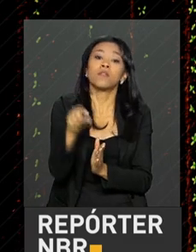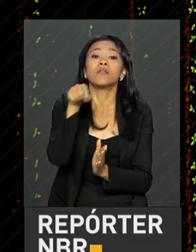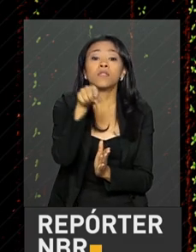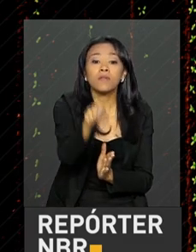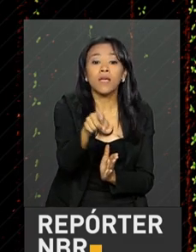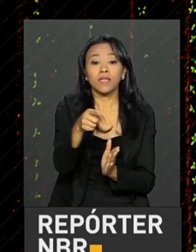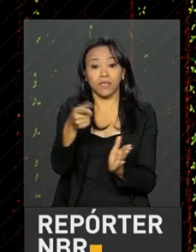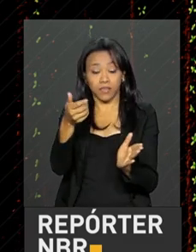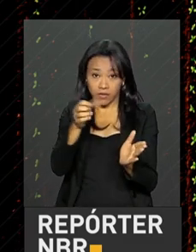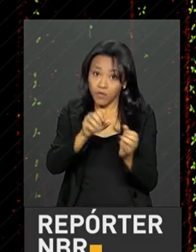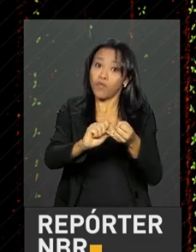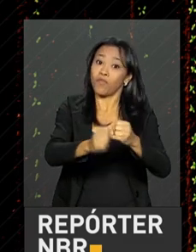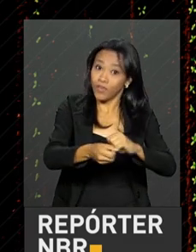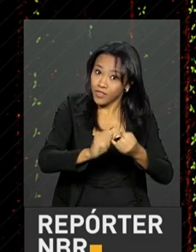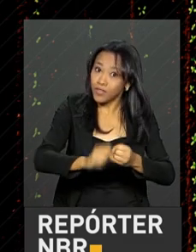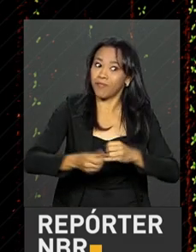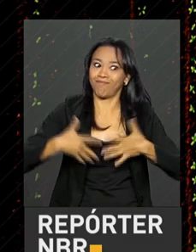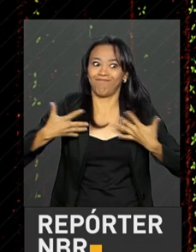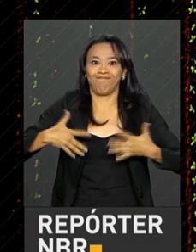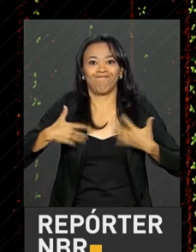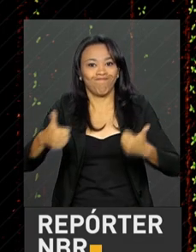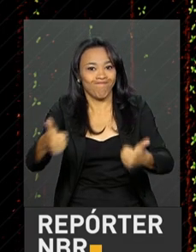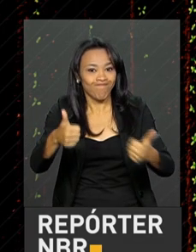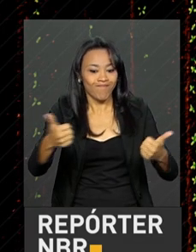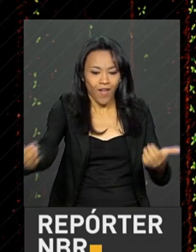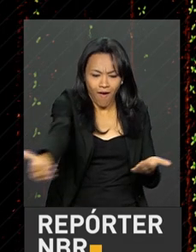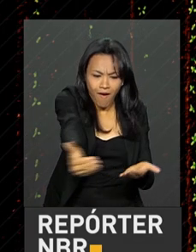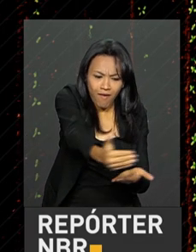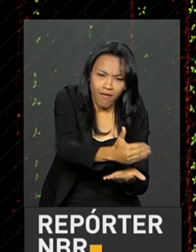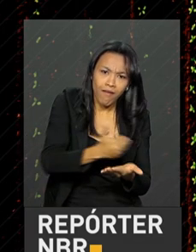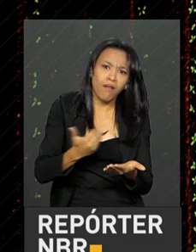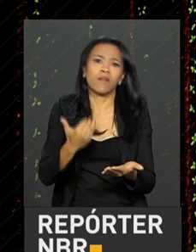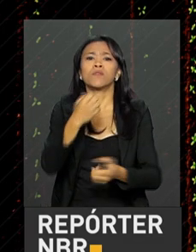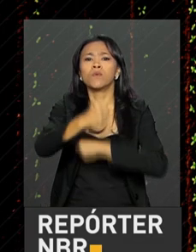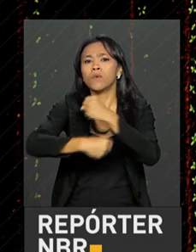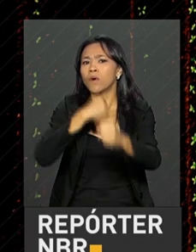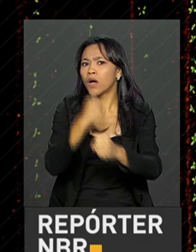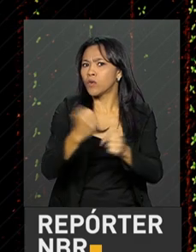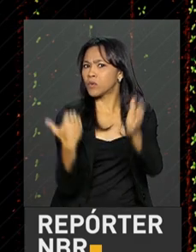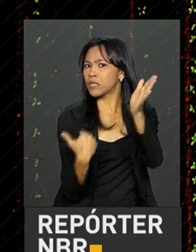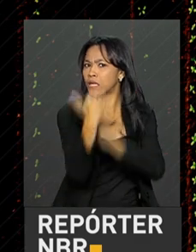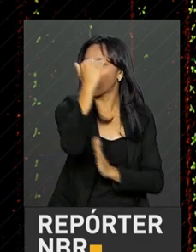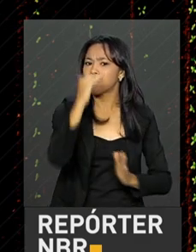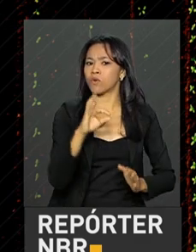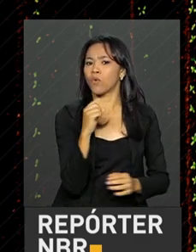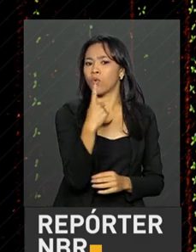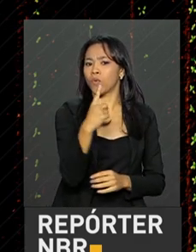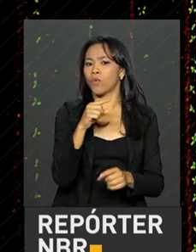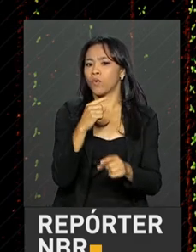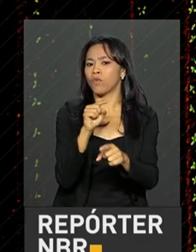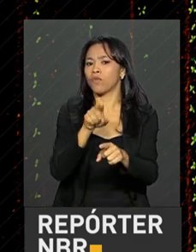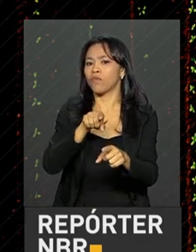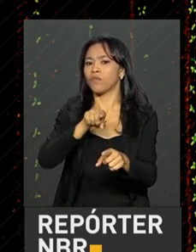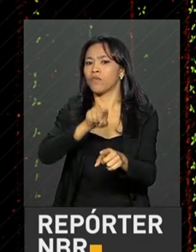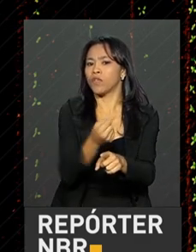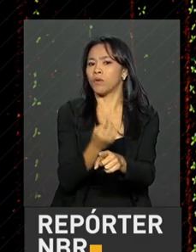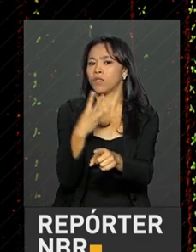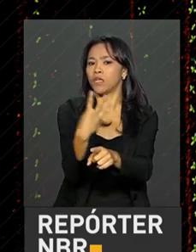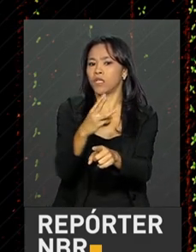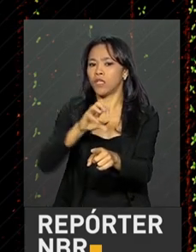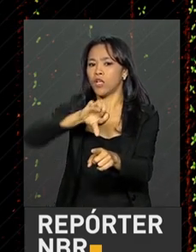da colheita de feijão também anima produtores na primeira Colheita do ano a produção ultrapassou 1,39 milhão de